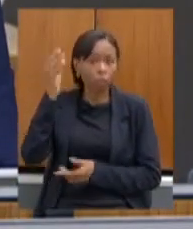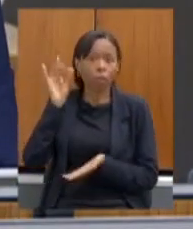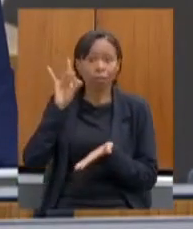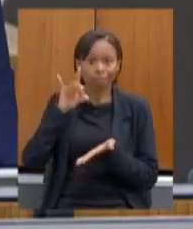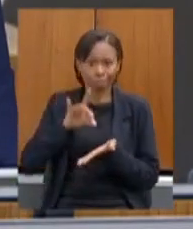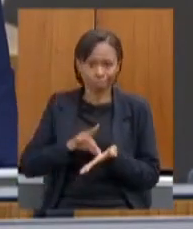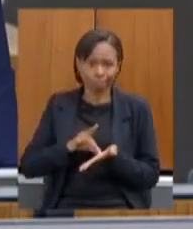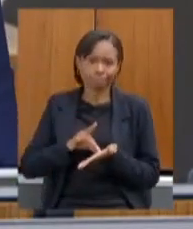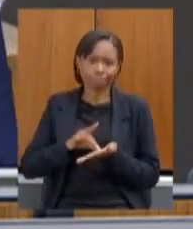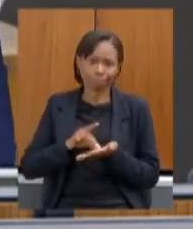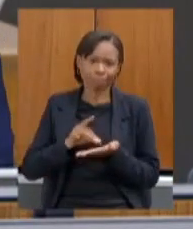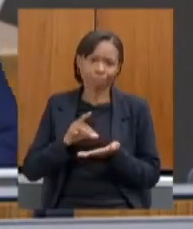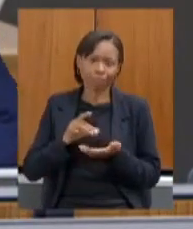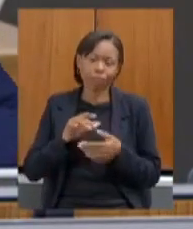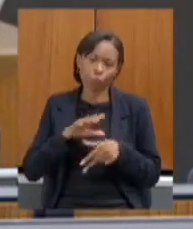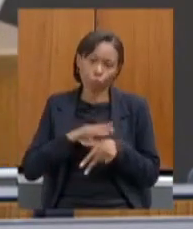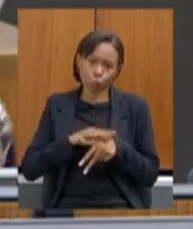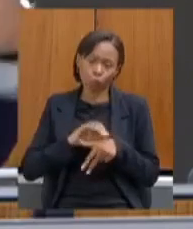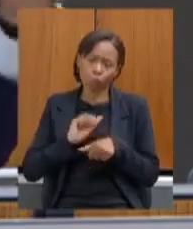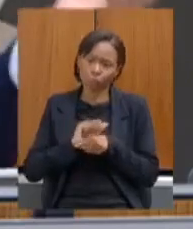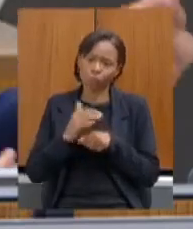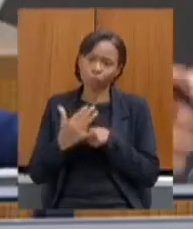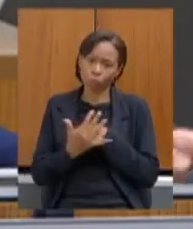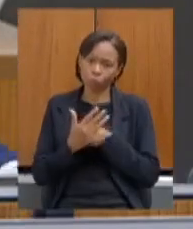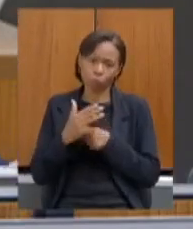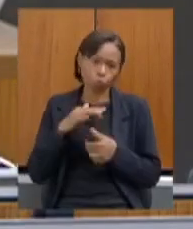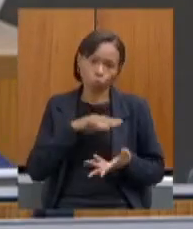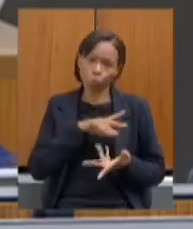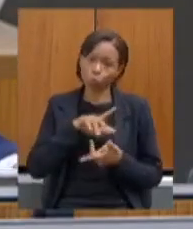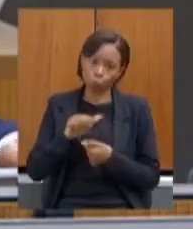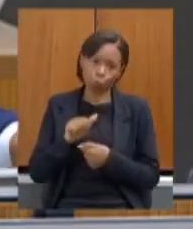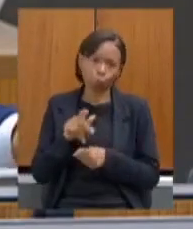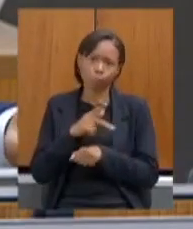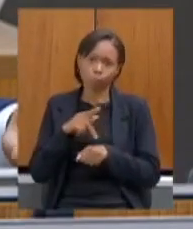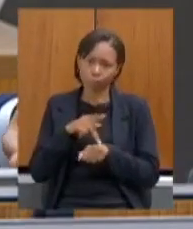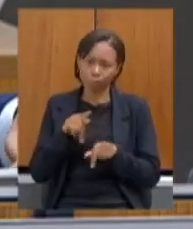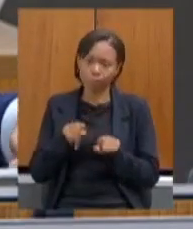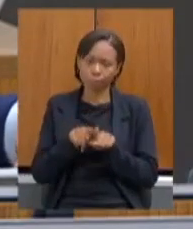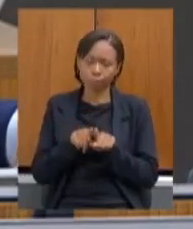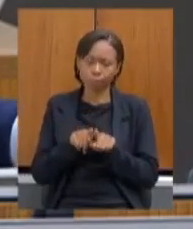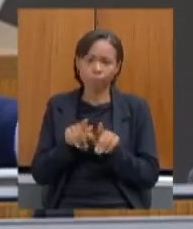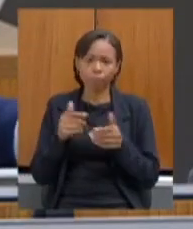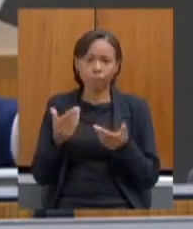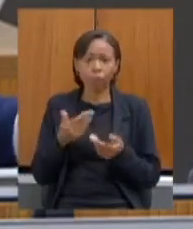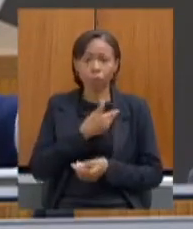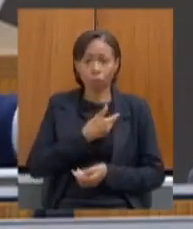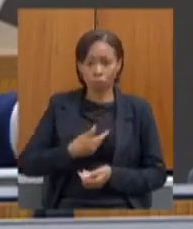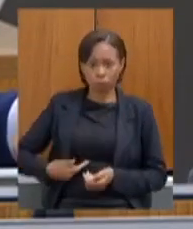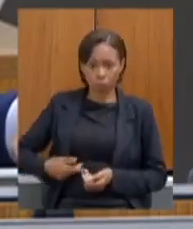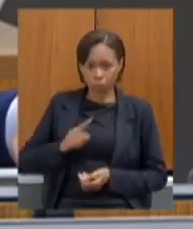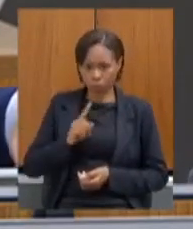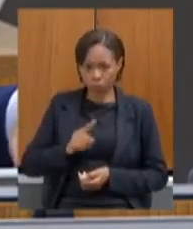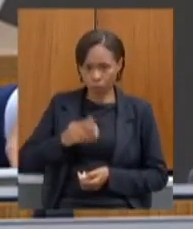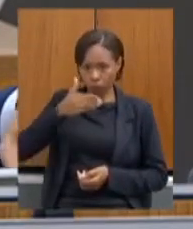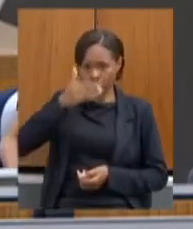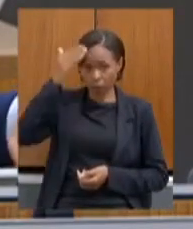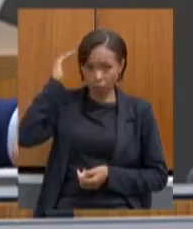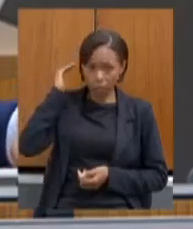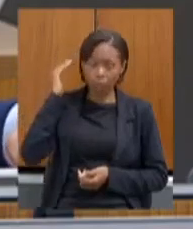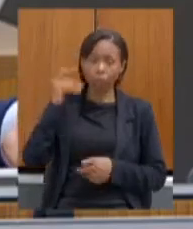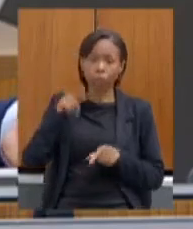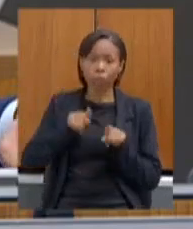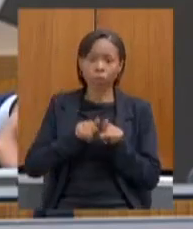da pandemia do coronavírus no nosso país, no mundo, de um modo geral, e o governador Romeu Zema e o governo estadual, de forma muito